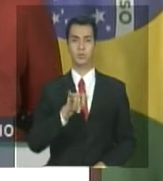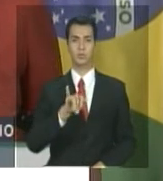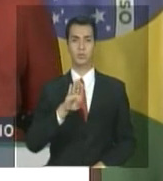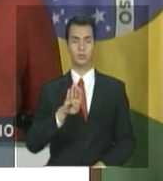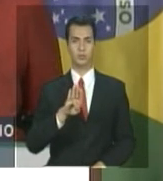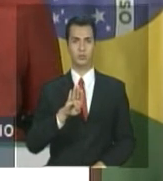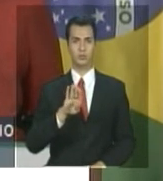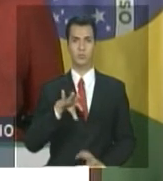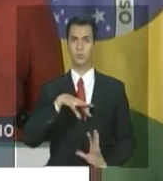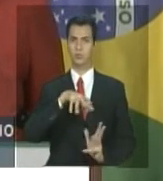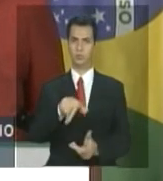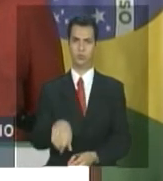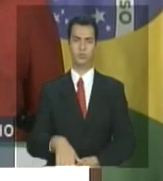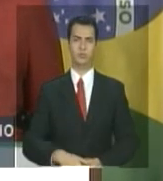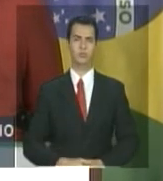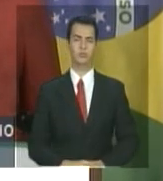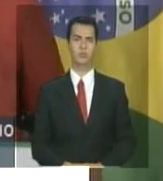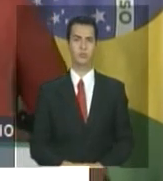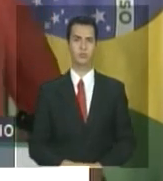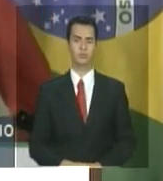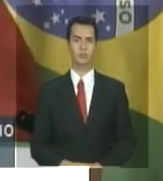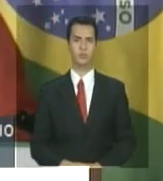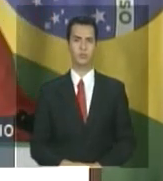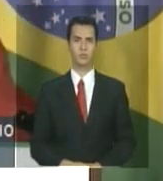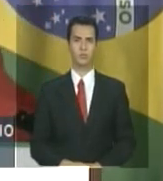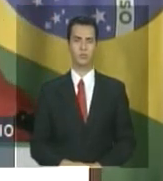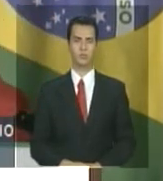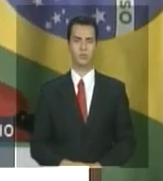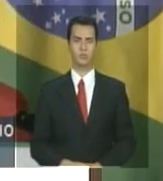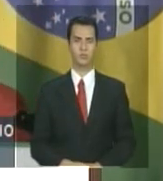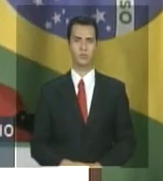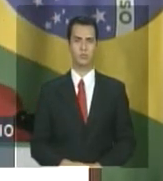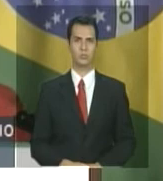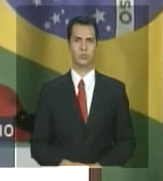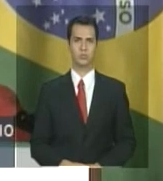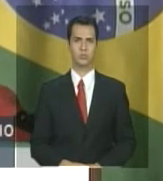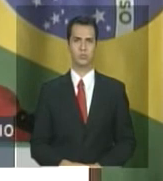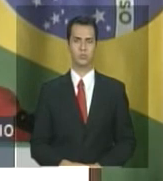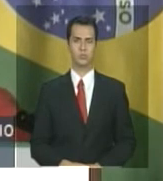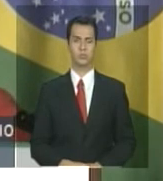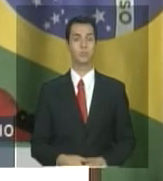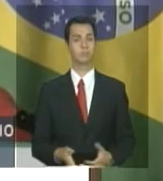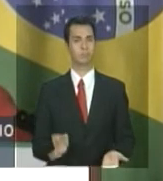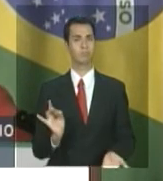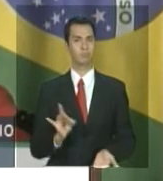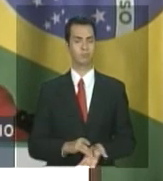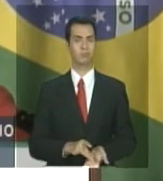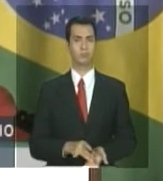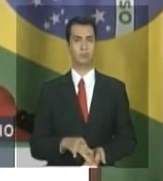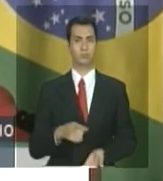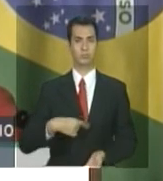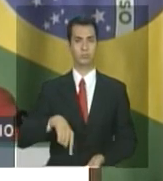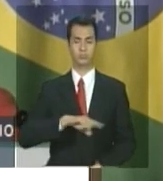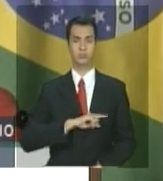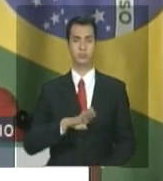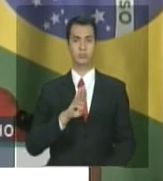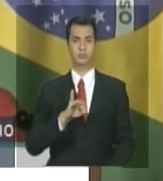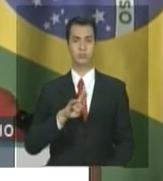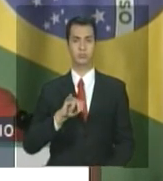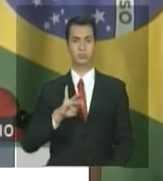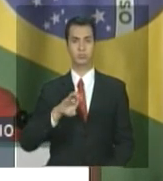de poder de compra. Sem sombra de dúvida, nós não somos países com uma